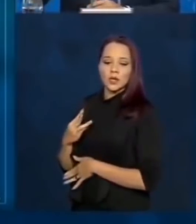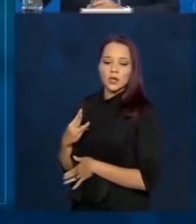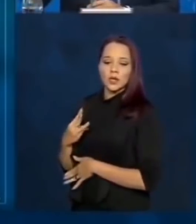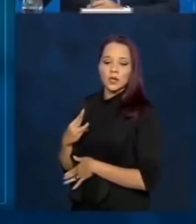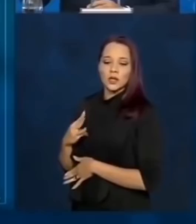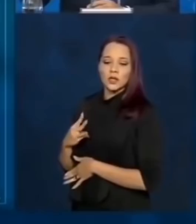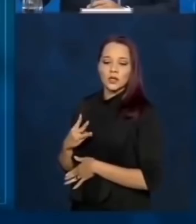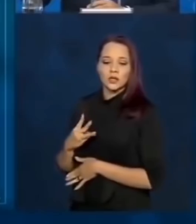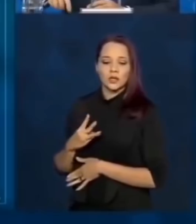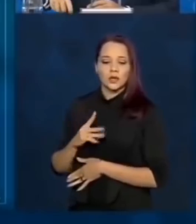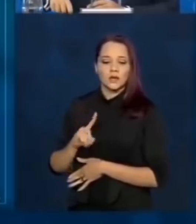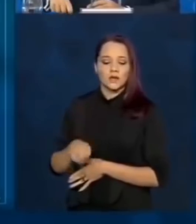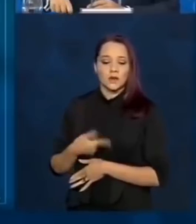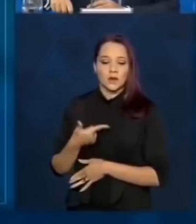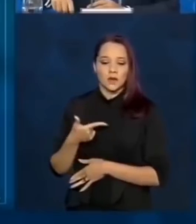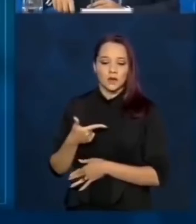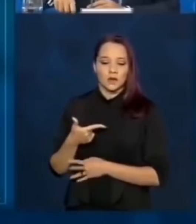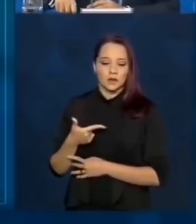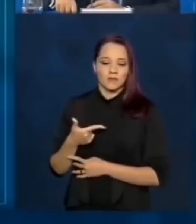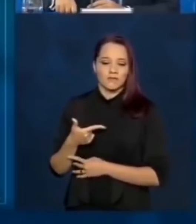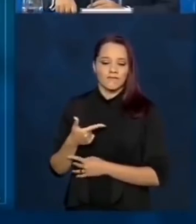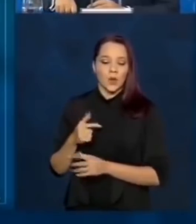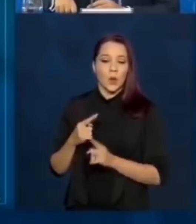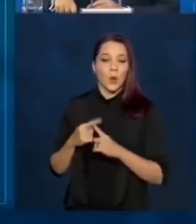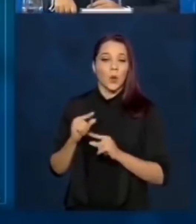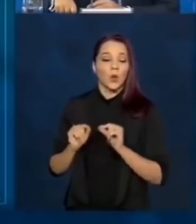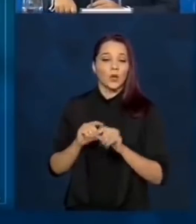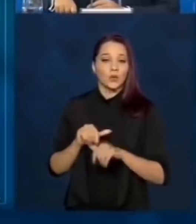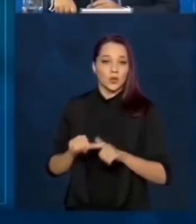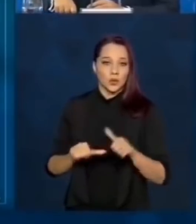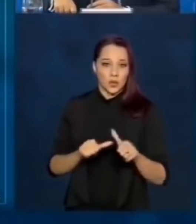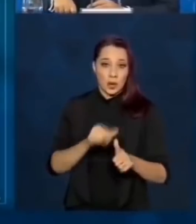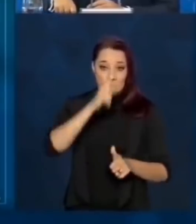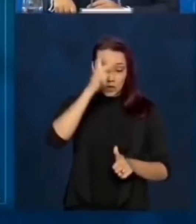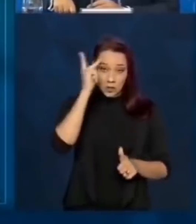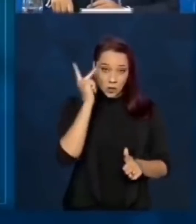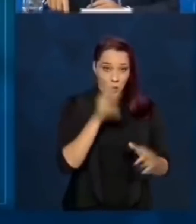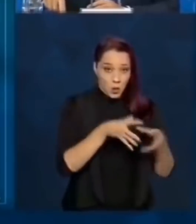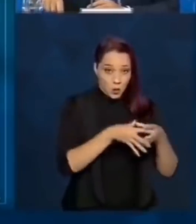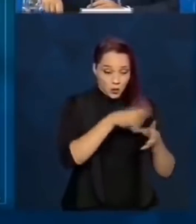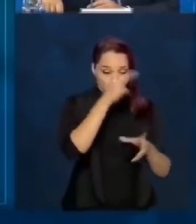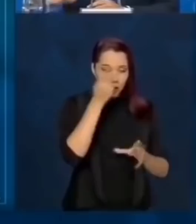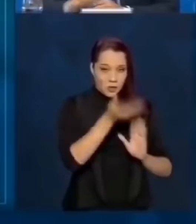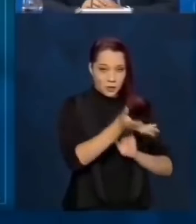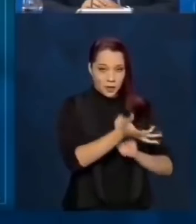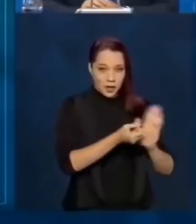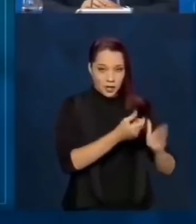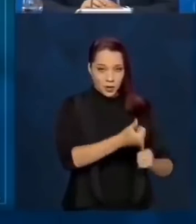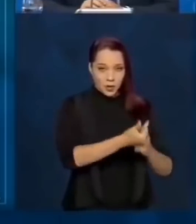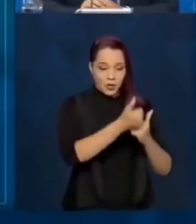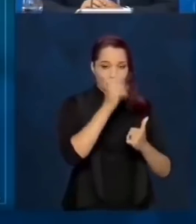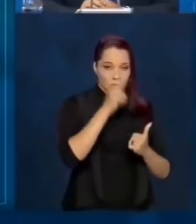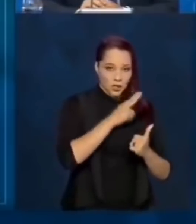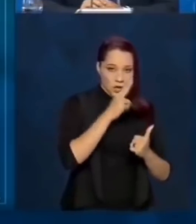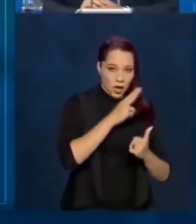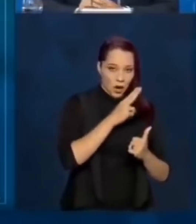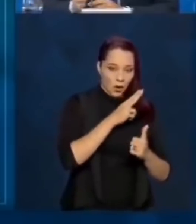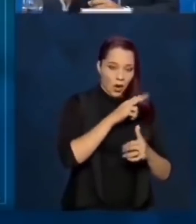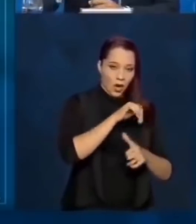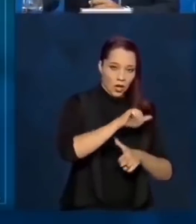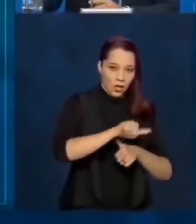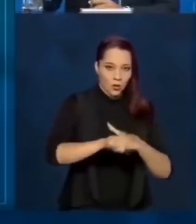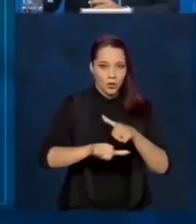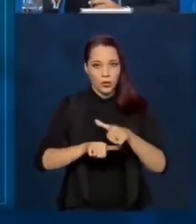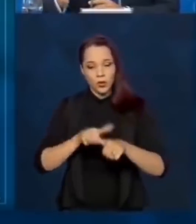E o que muda é aqueles que estão recebendo o auxílio emergencial e a quantidade do auxílio emergencial